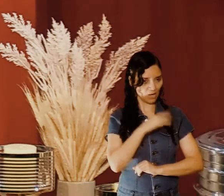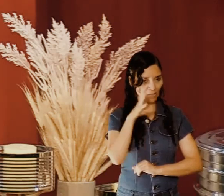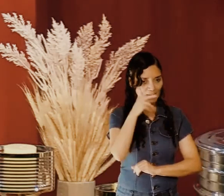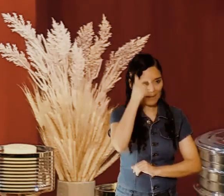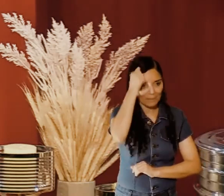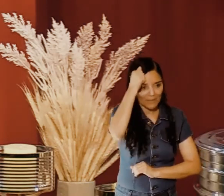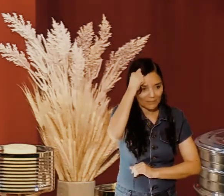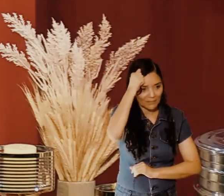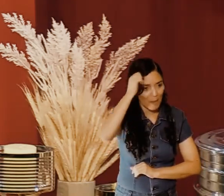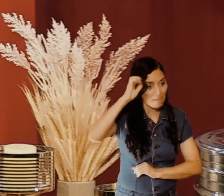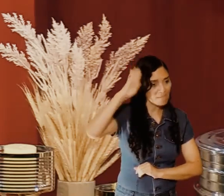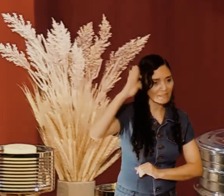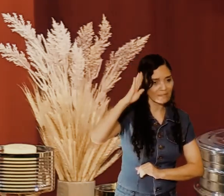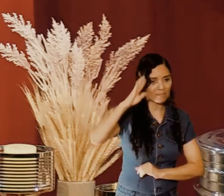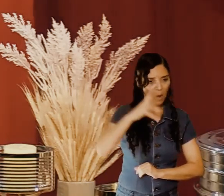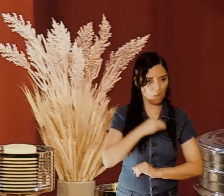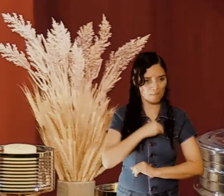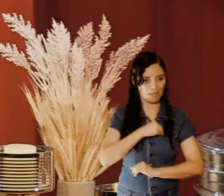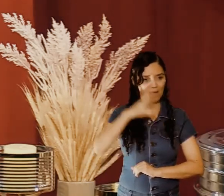dos céus.